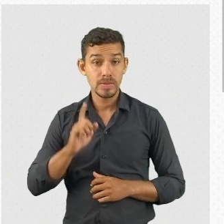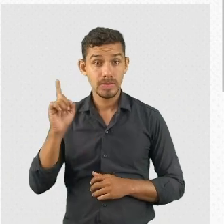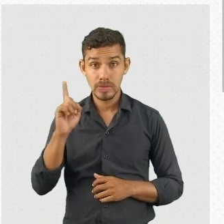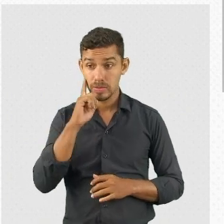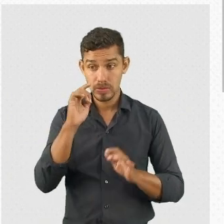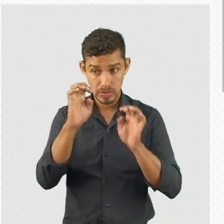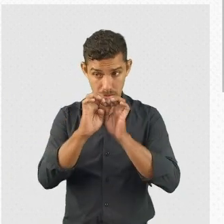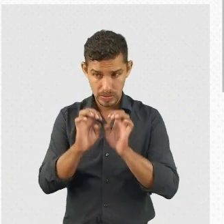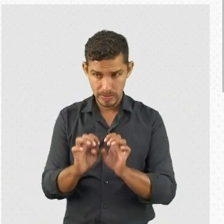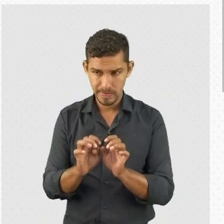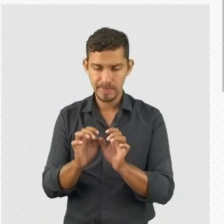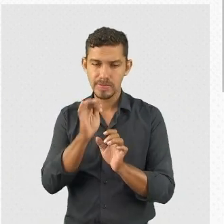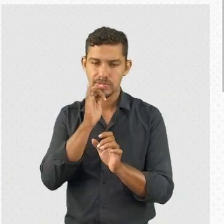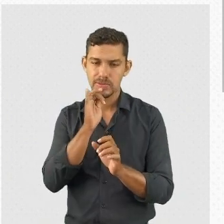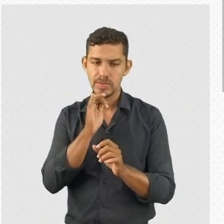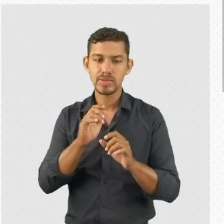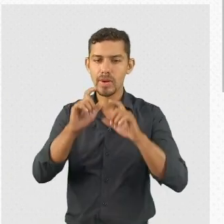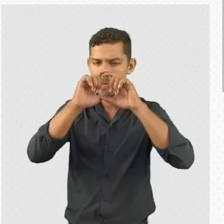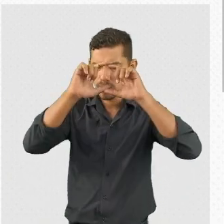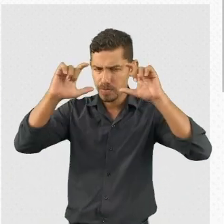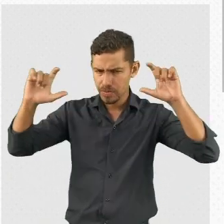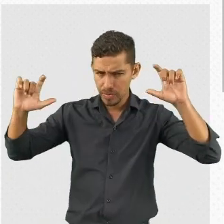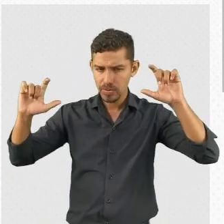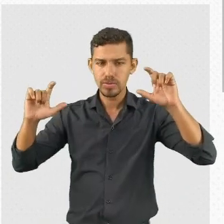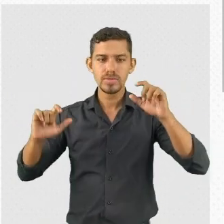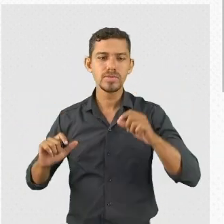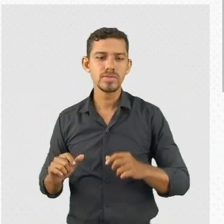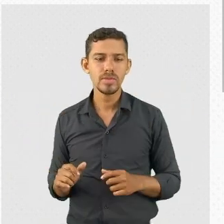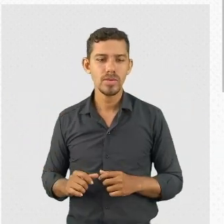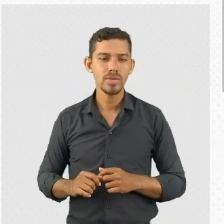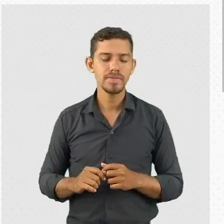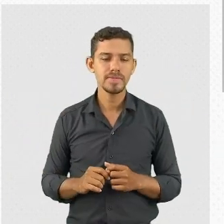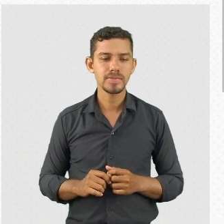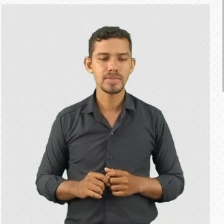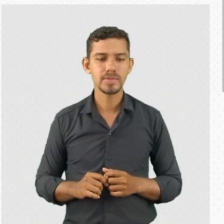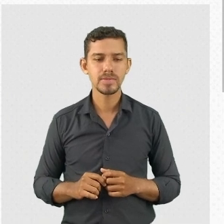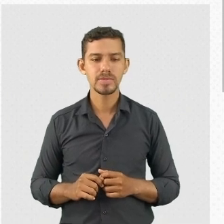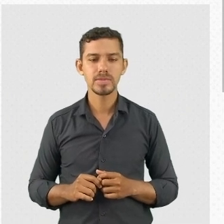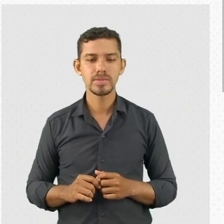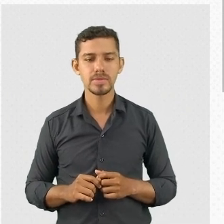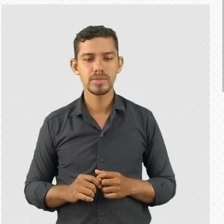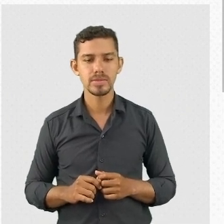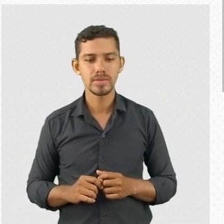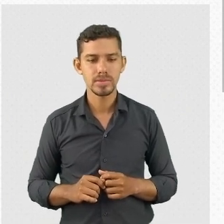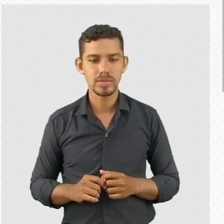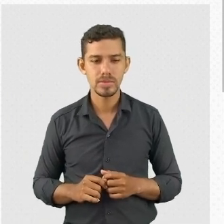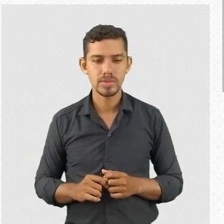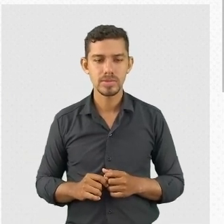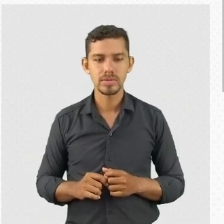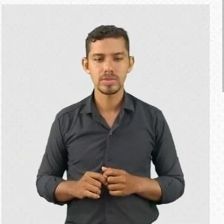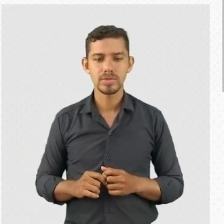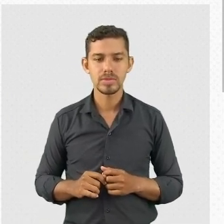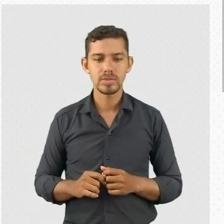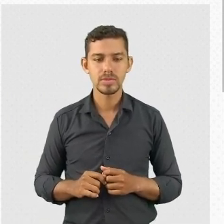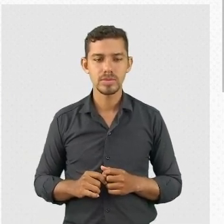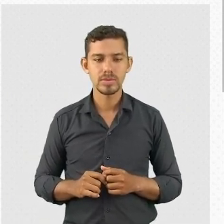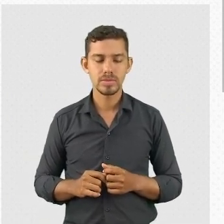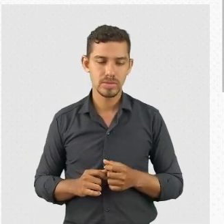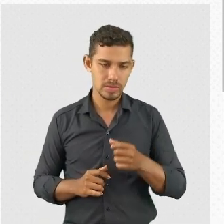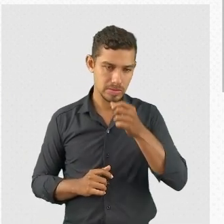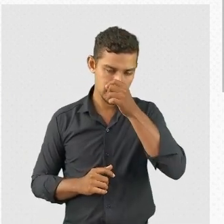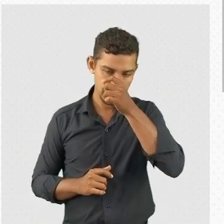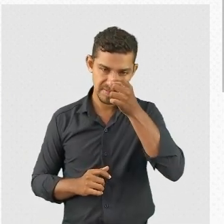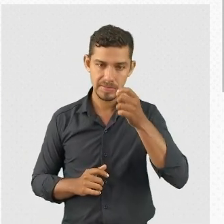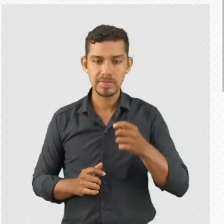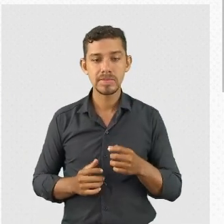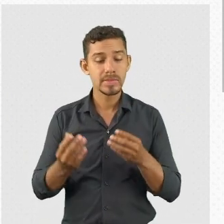para vocês. Ó, o título em cima, ingredients, que são esses ingredientes, e preparation, que